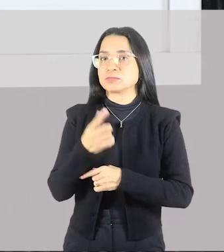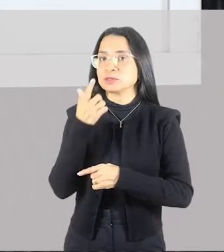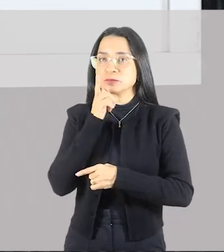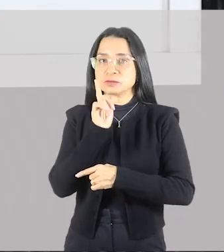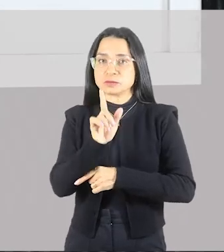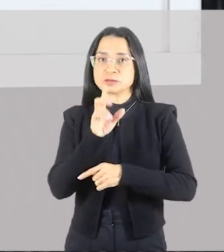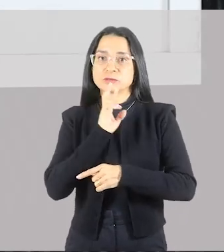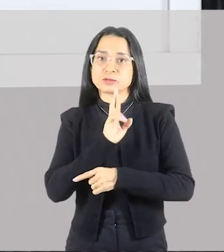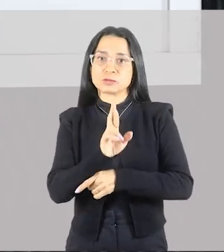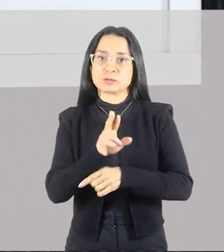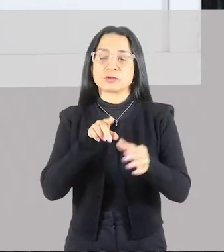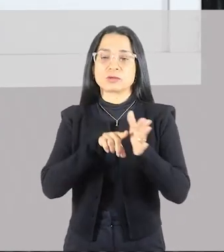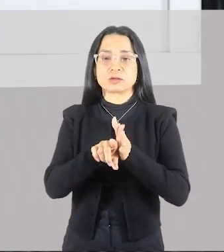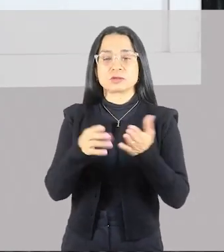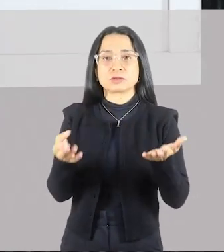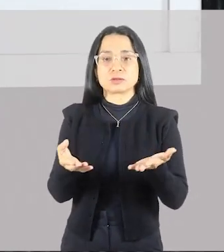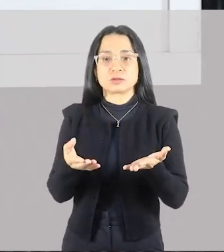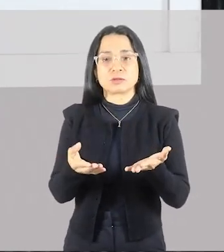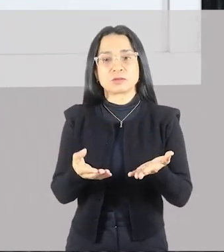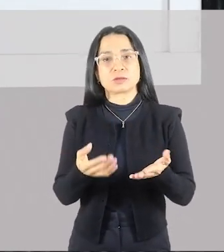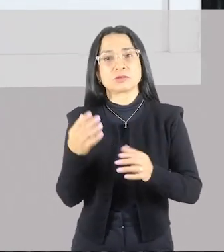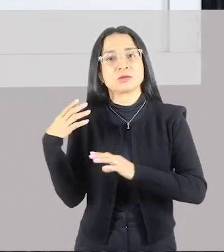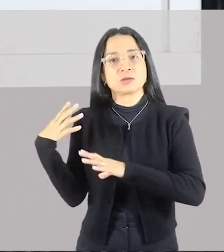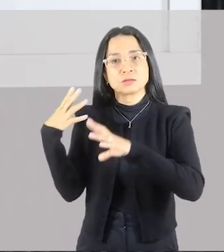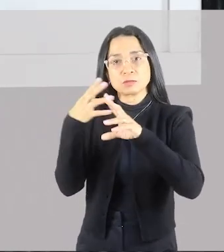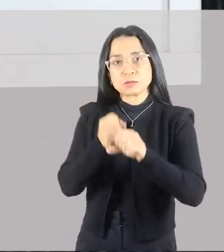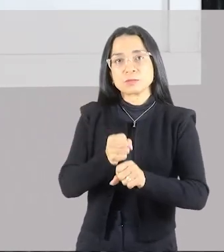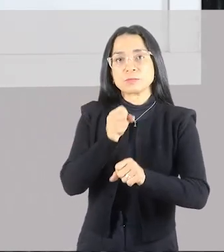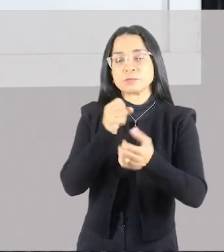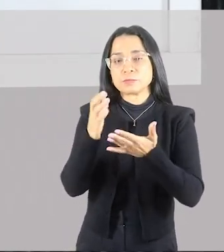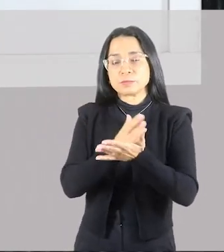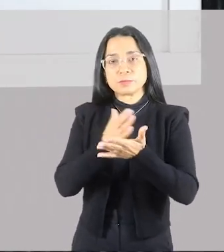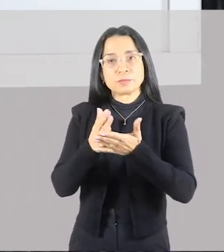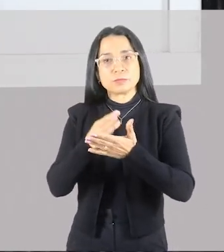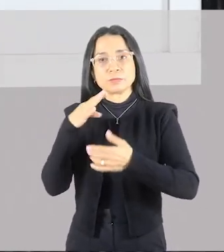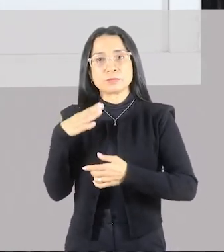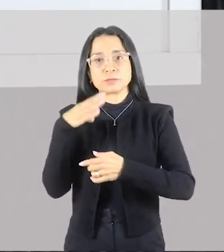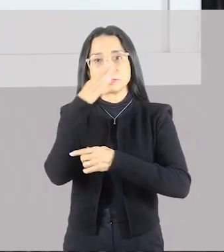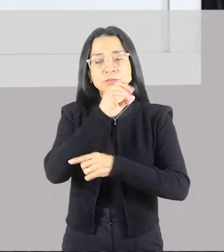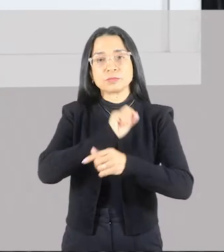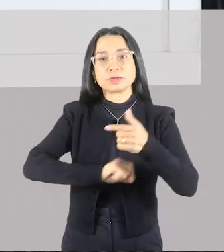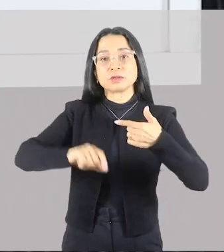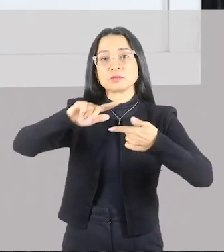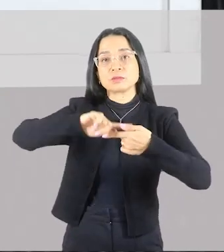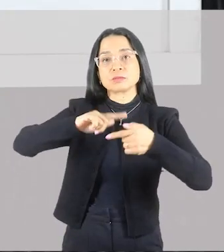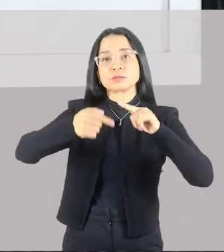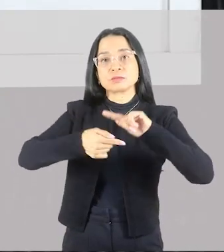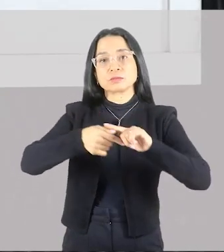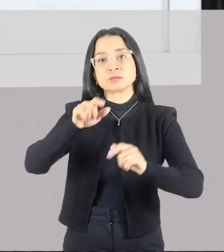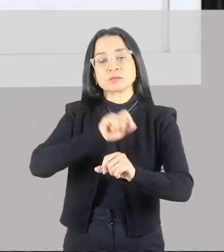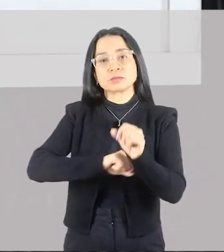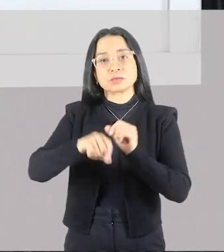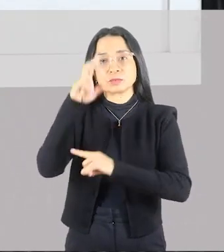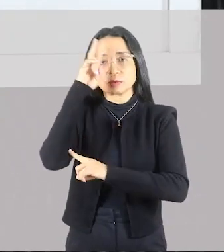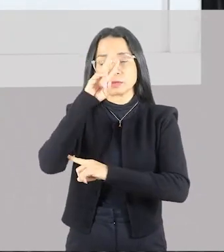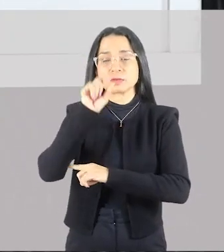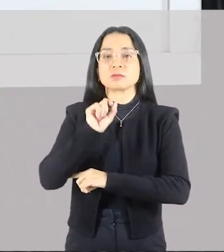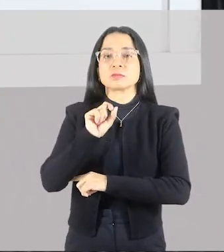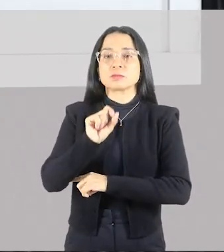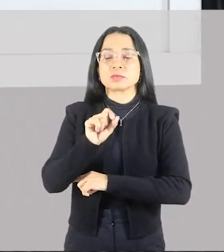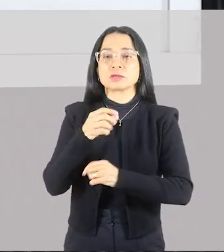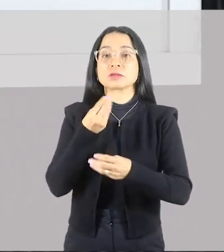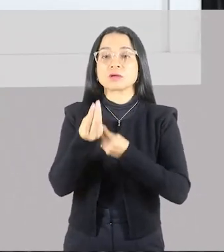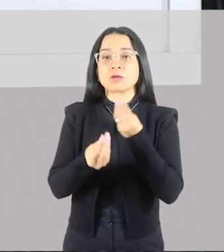questão. Beleza? Então aqui a gente vai recordar algumas das principais figuras geométricas, né, e lembrar aqui